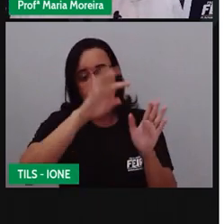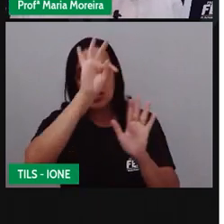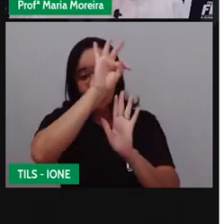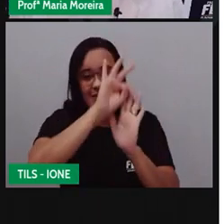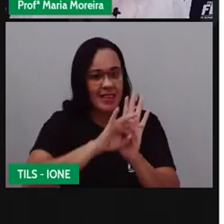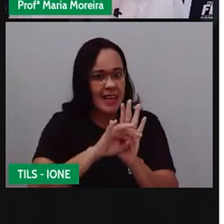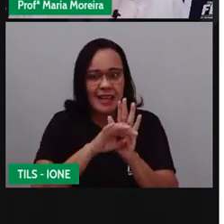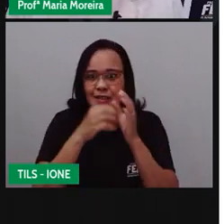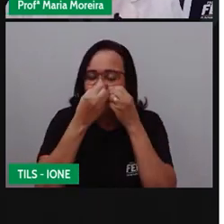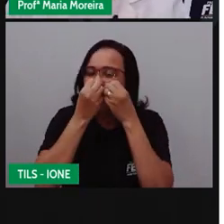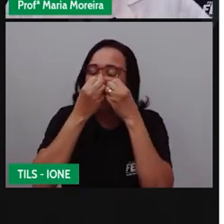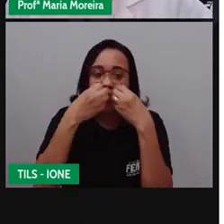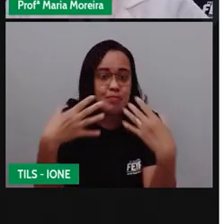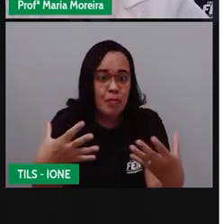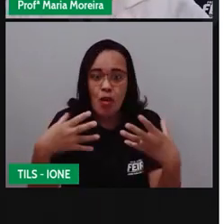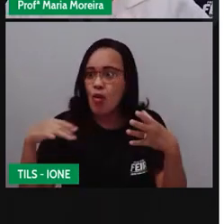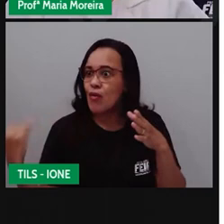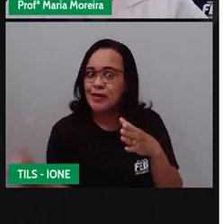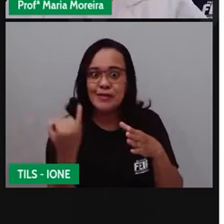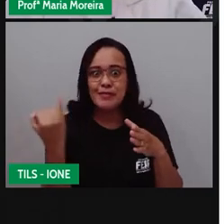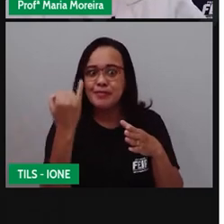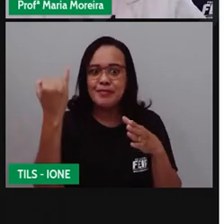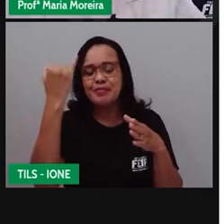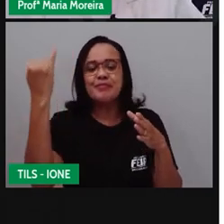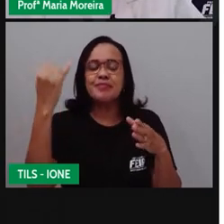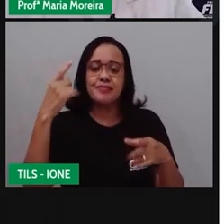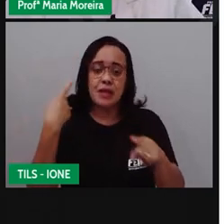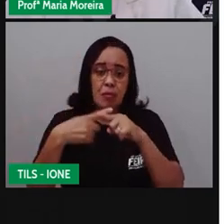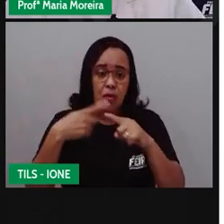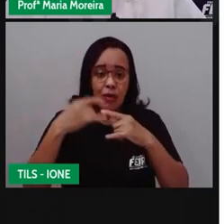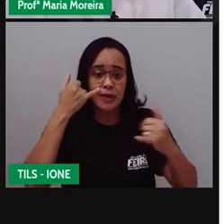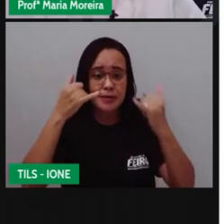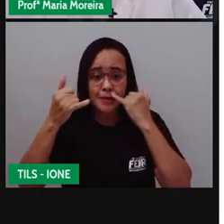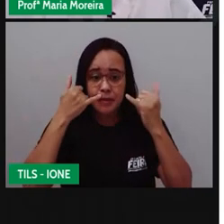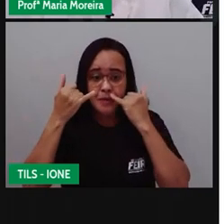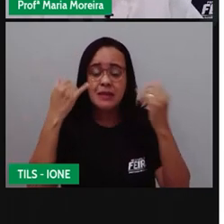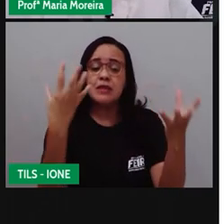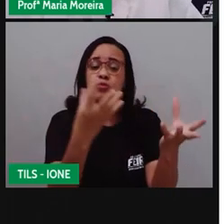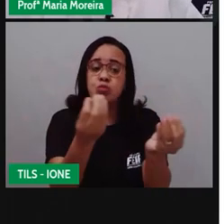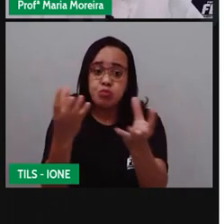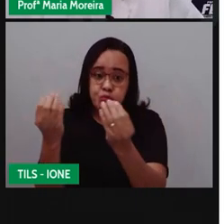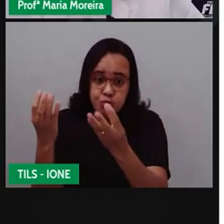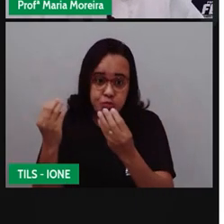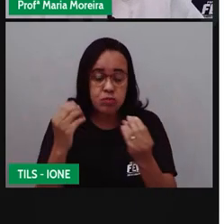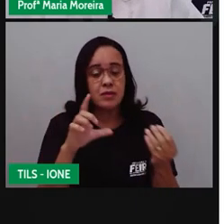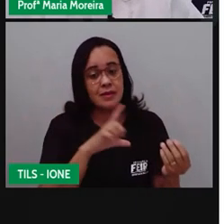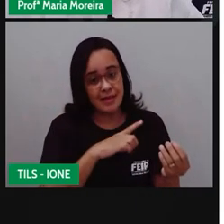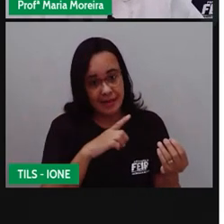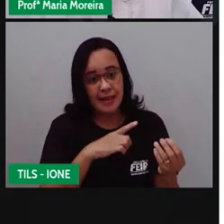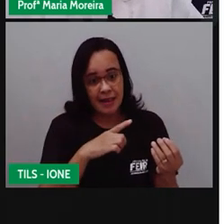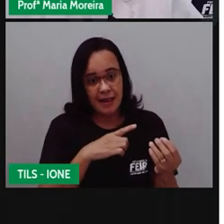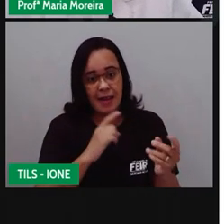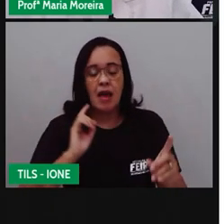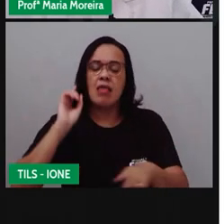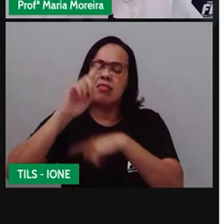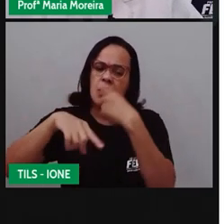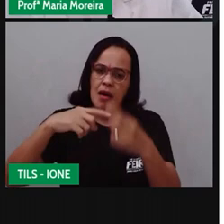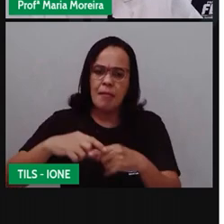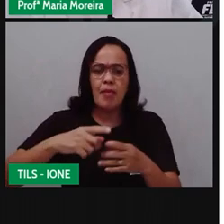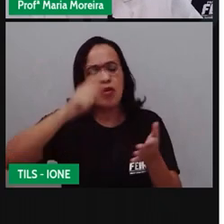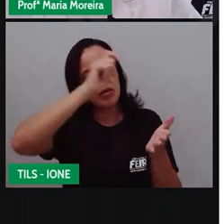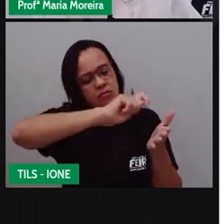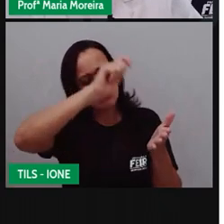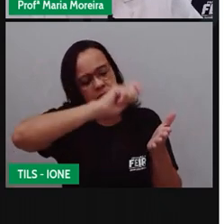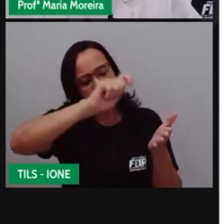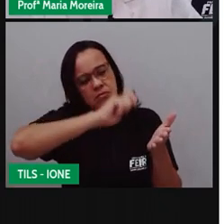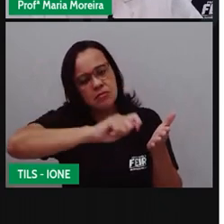na verdade, mas é mais rico em informações. Feito isso, você deve escrever um texto, né? E que